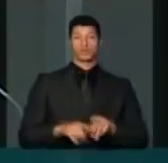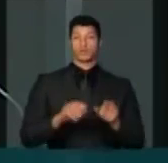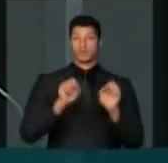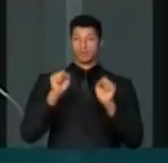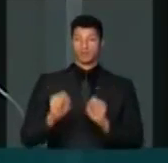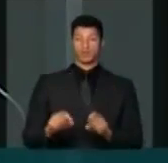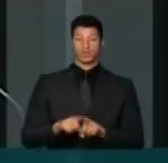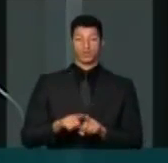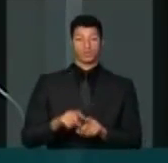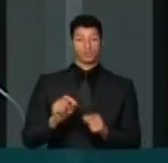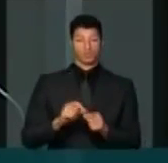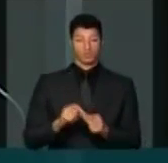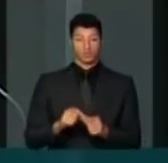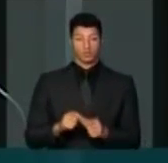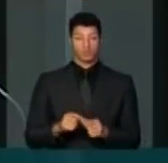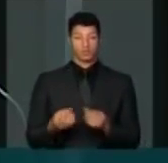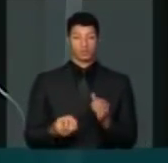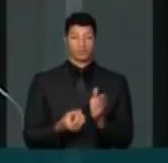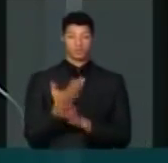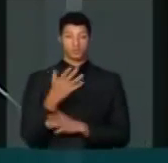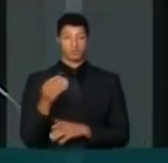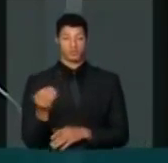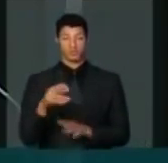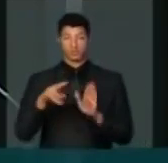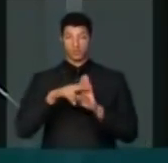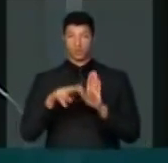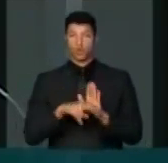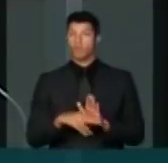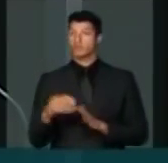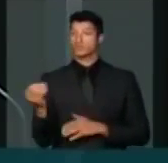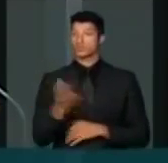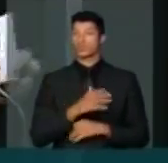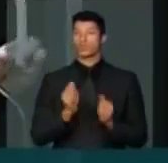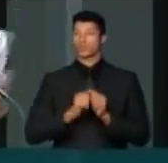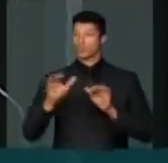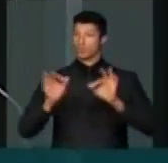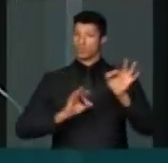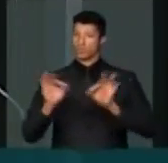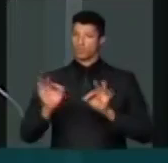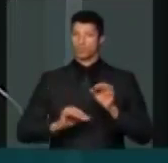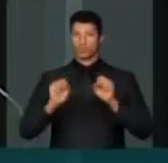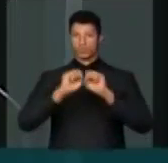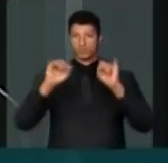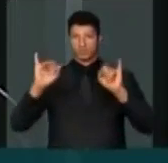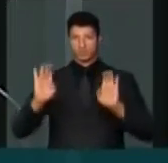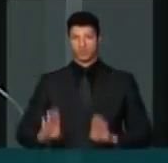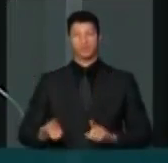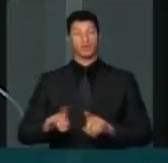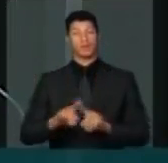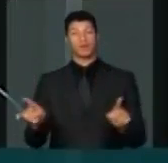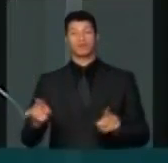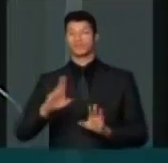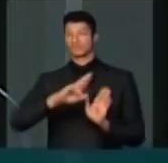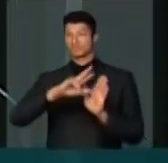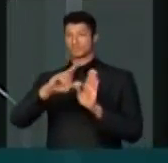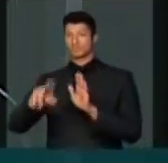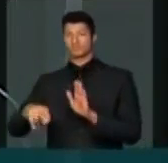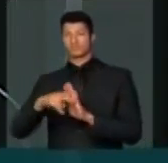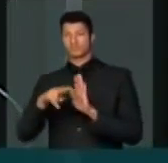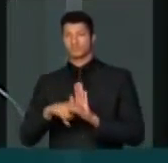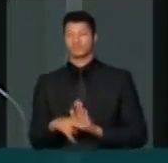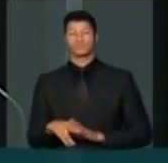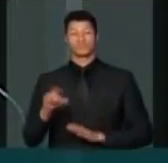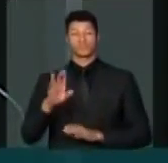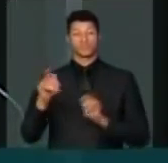poder, de elaborar normas novas que vão aperfeiçoando o sistema. Mas há muitas normas que